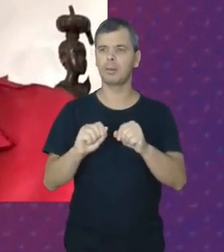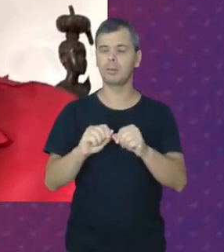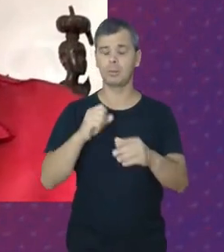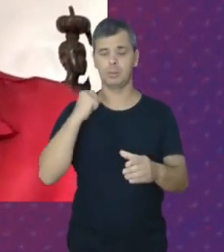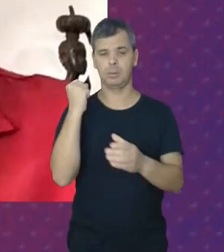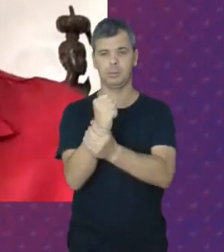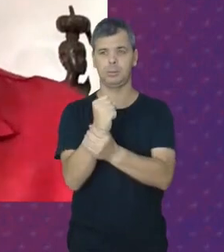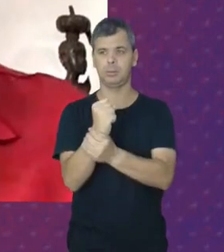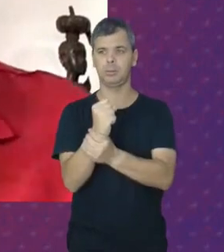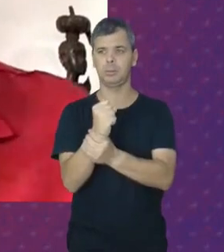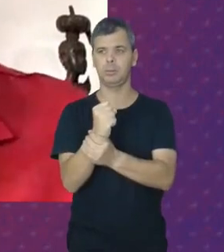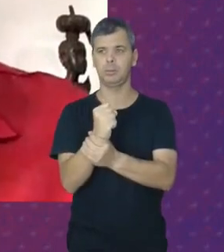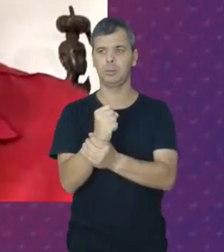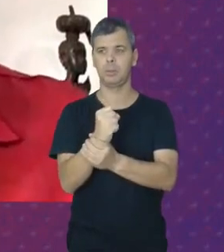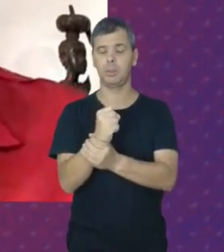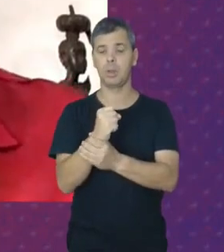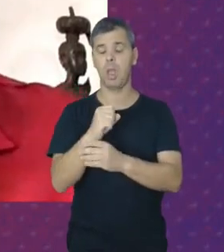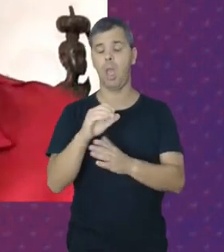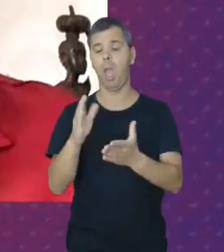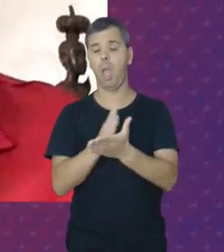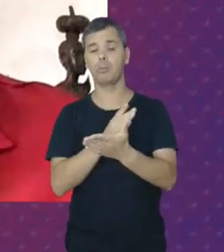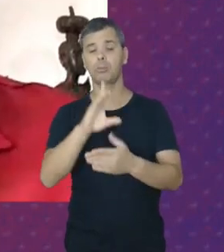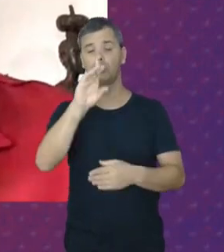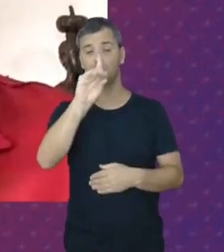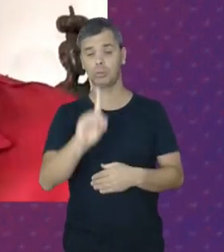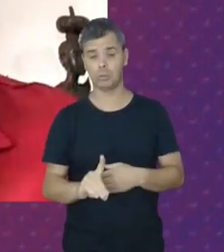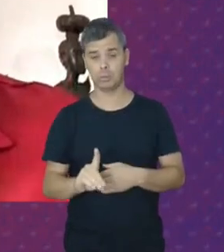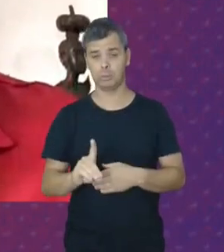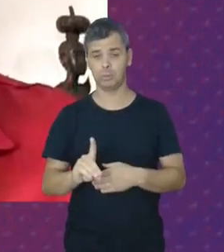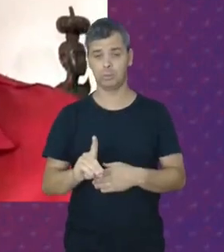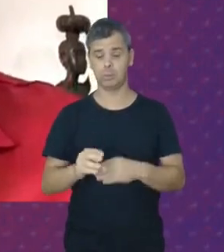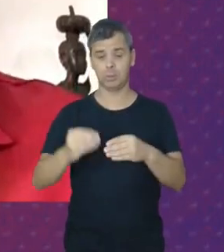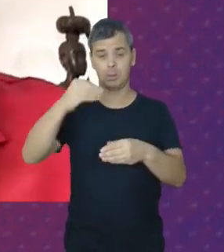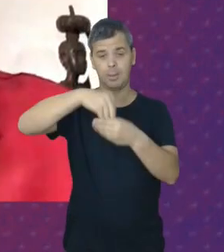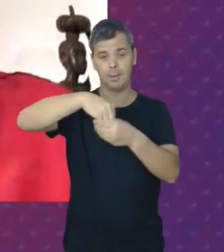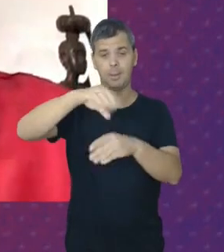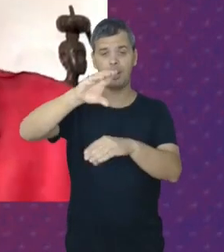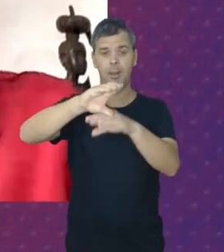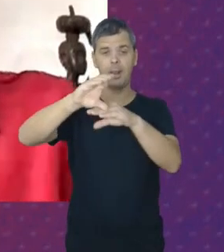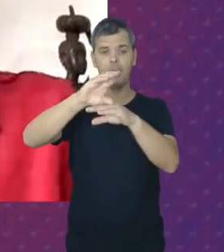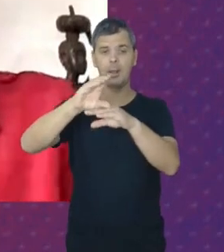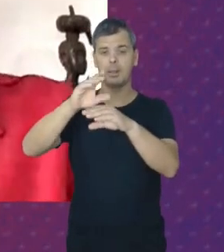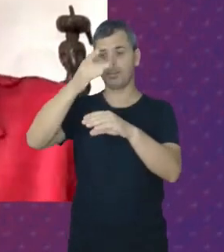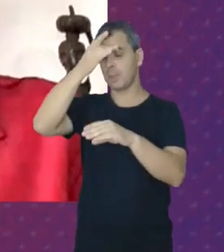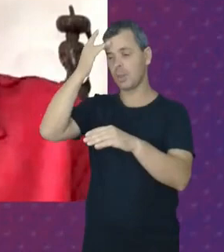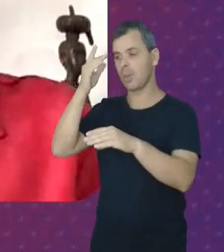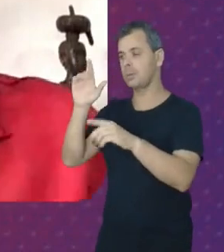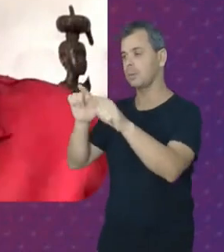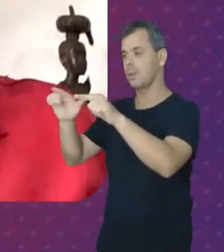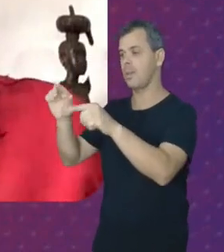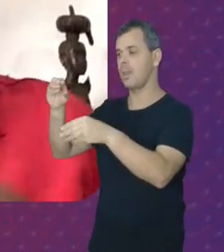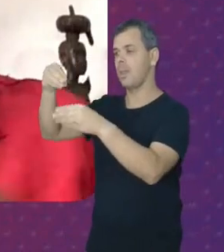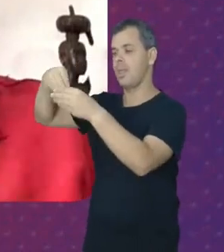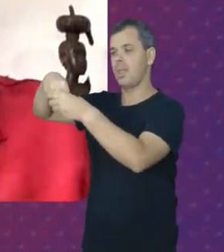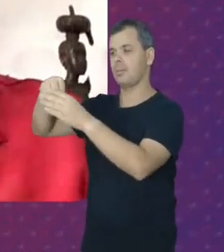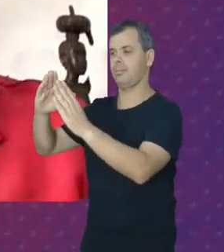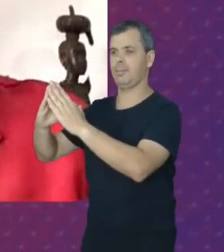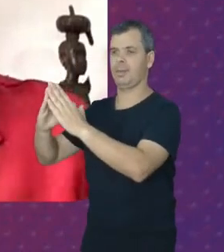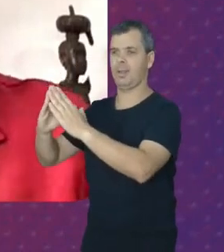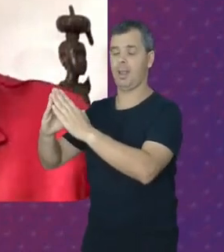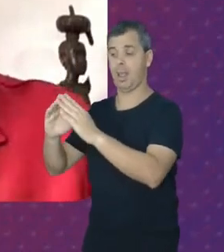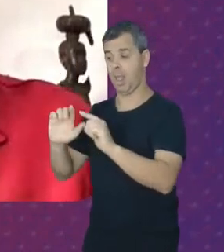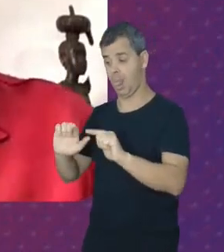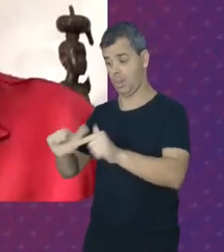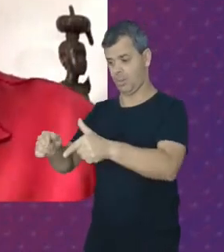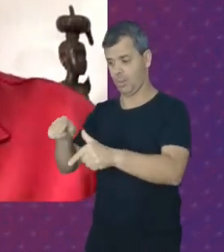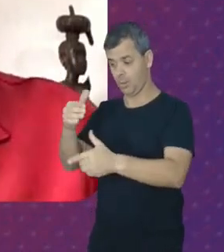Garantir Alguns Direitos Da Constituição Para essas Trabalhadoras Então a luta Começou